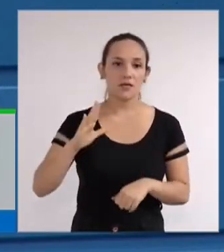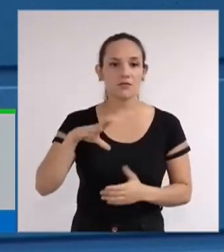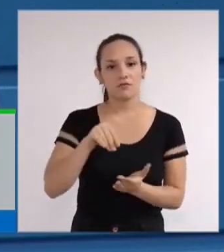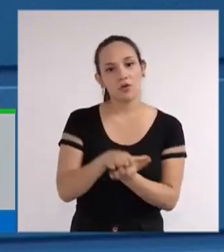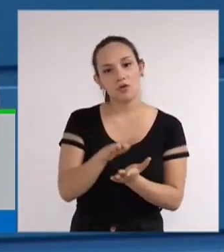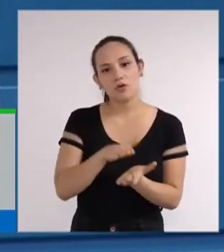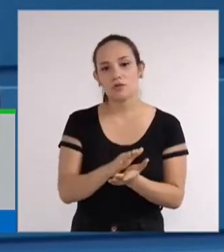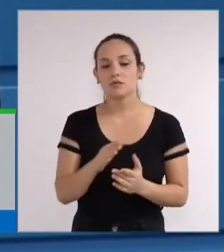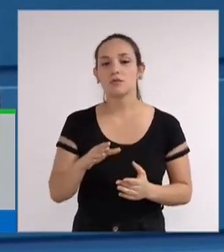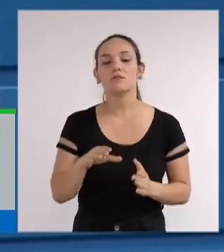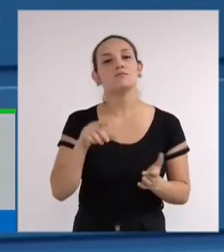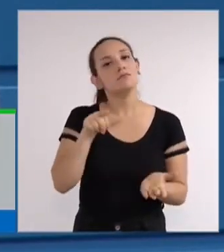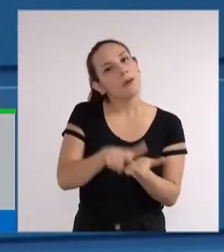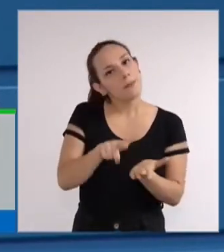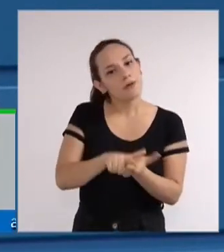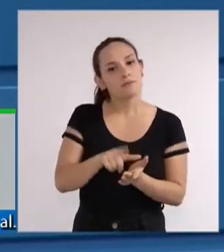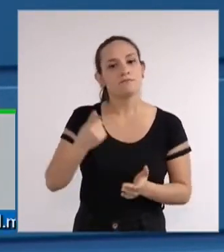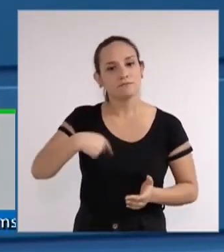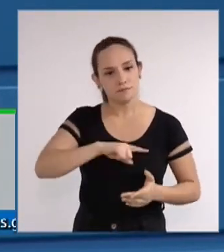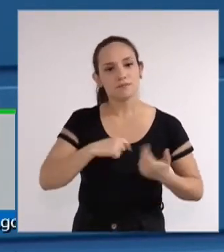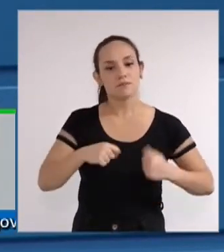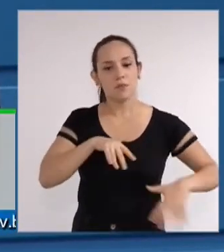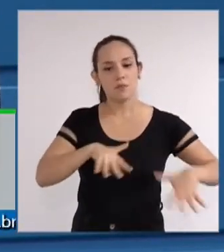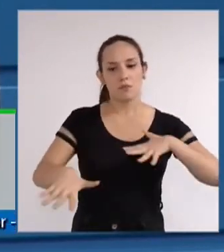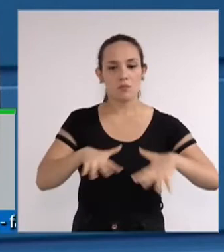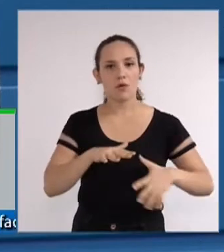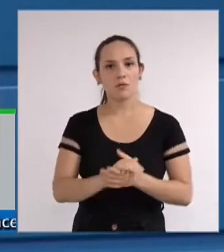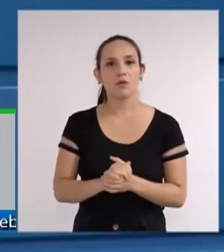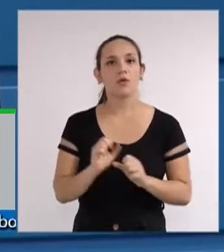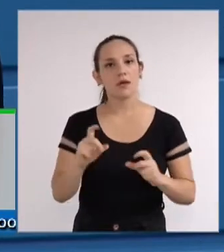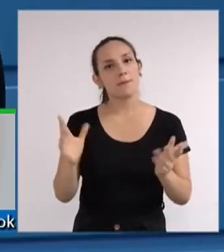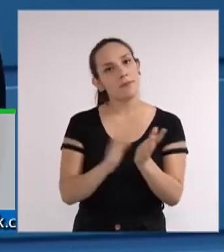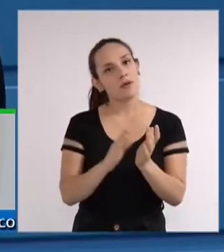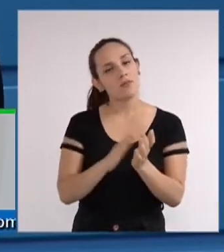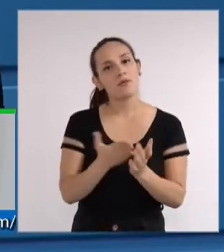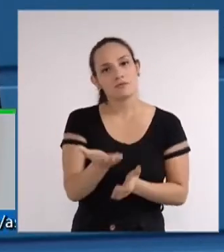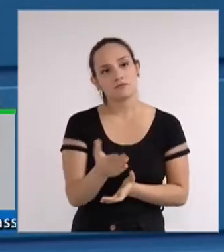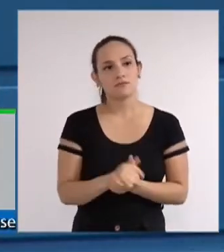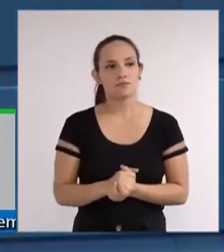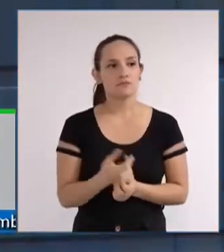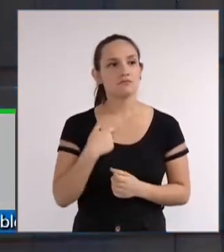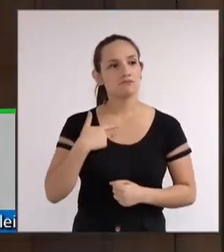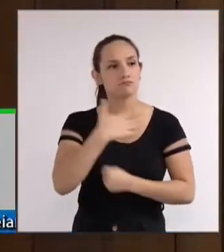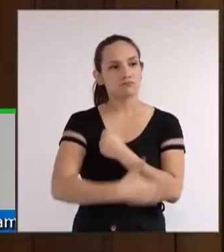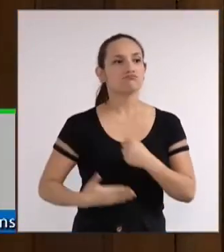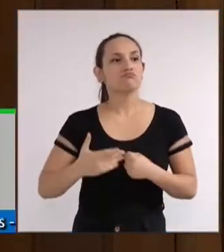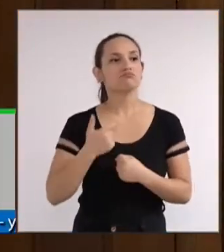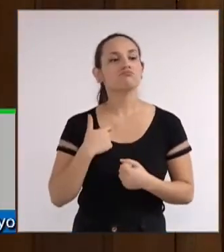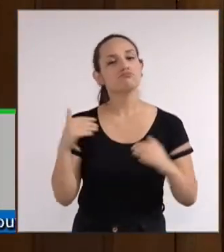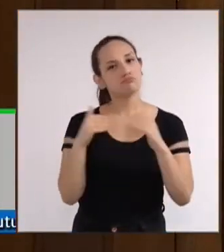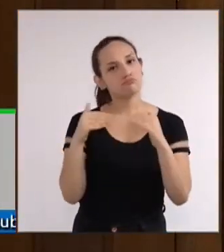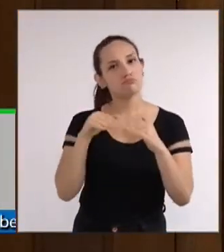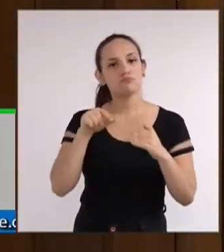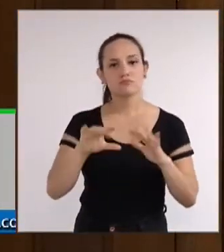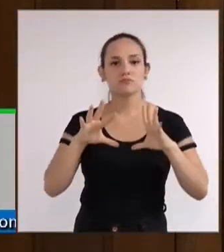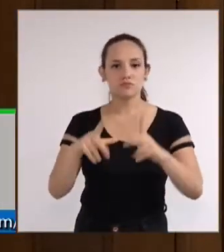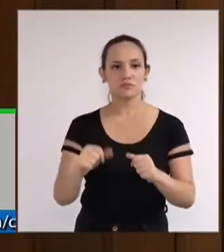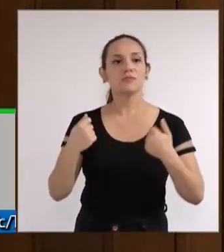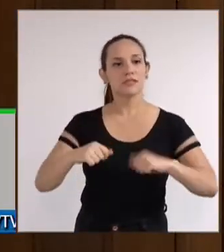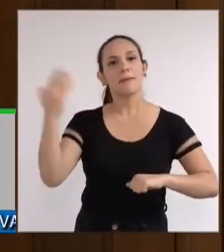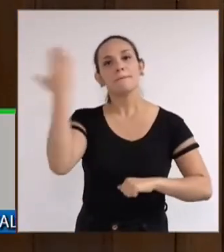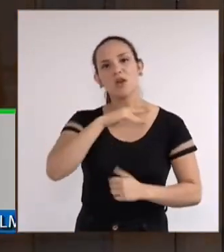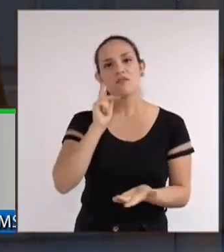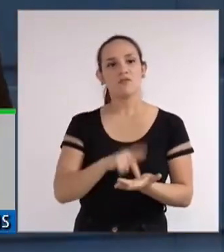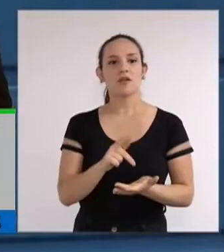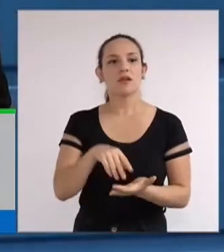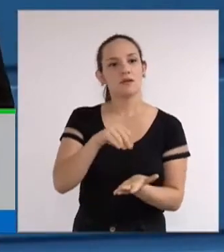impresso. Infelizmente, nós precisamos realmente nos mobilizar nesse sentido. Parabéns, eu sou defensor do que haja contraprova. Tem que